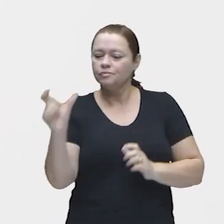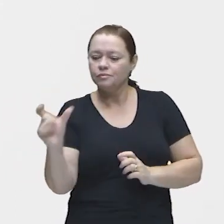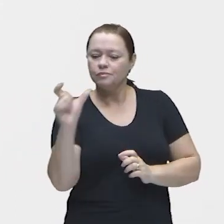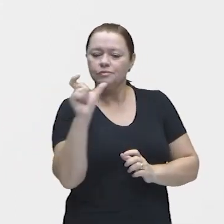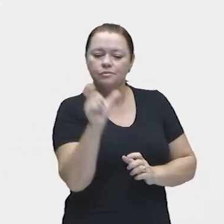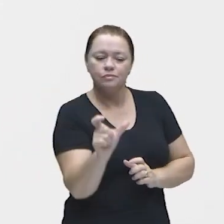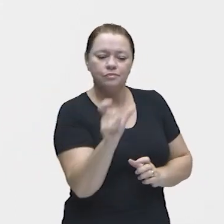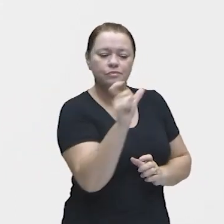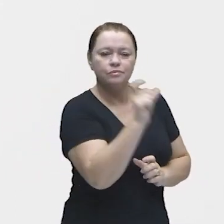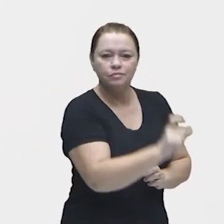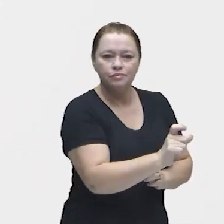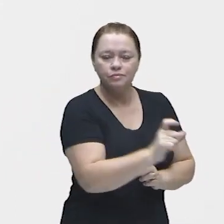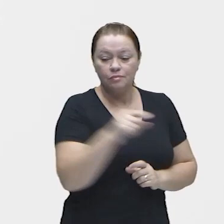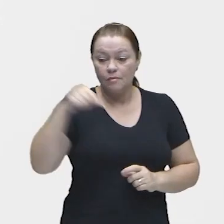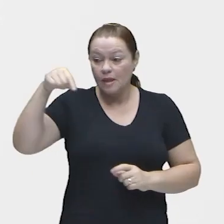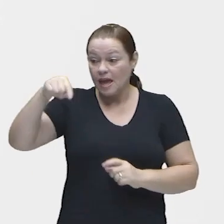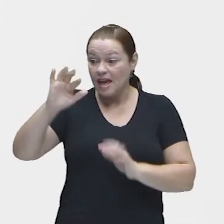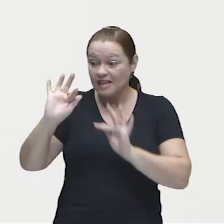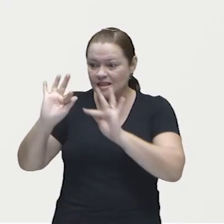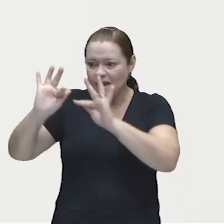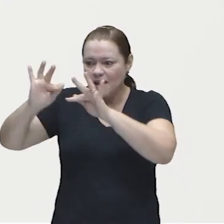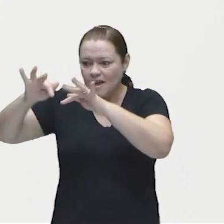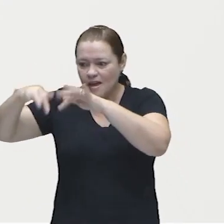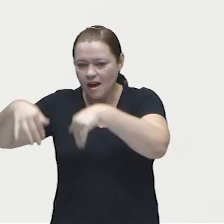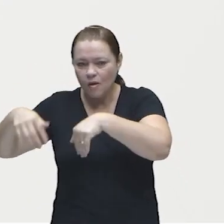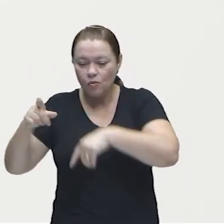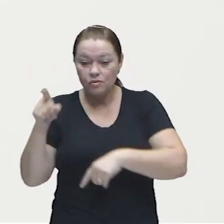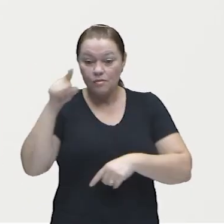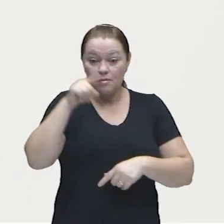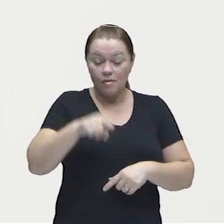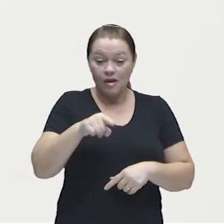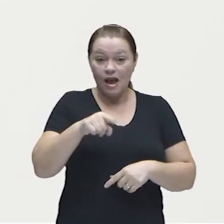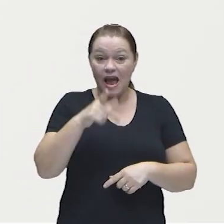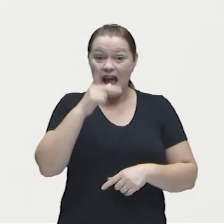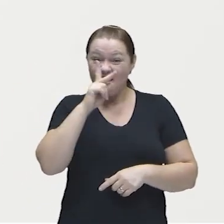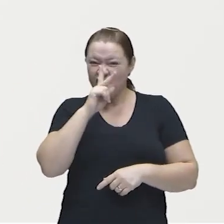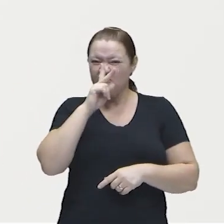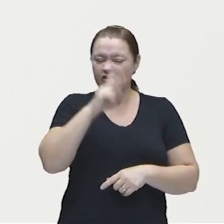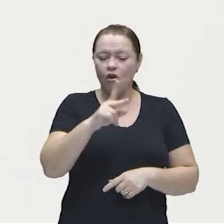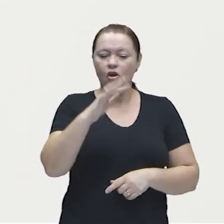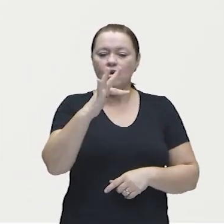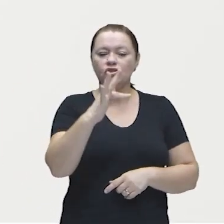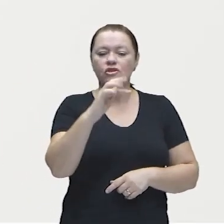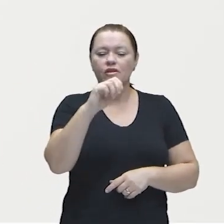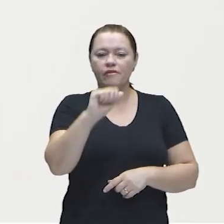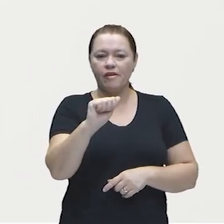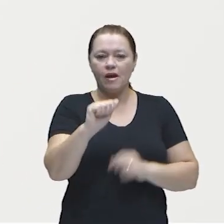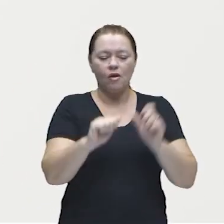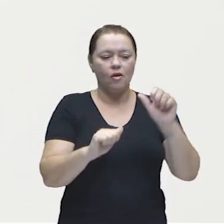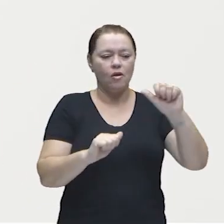da última. Nós vimos, qual foi a palavra que nós vimos? A palavra